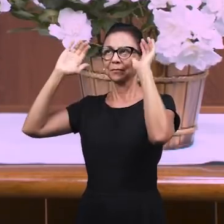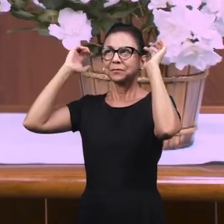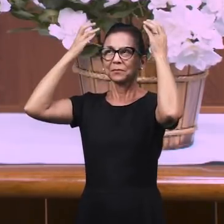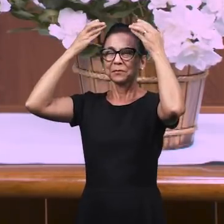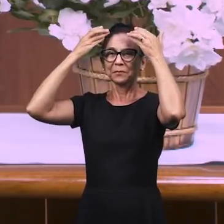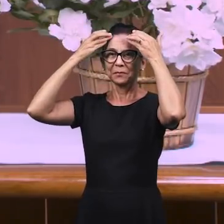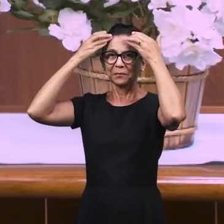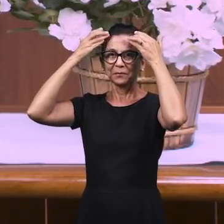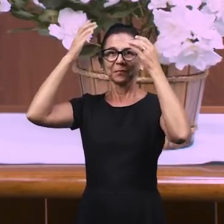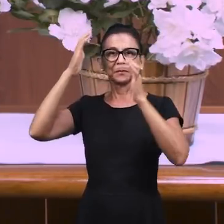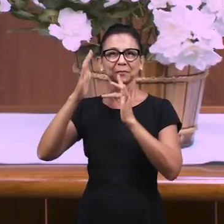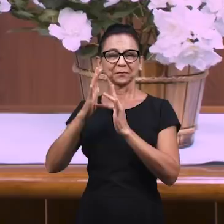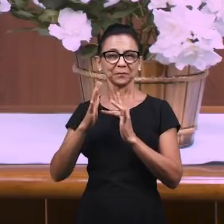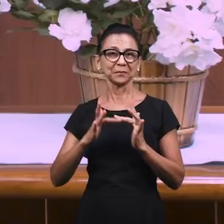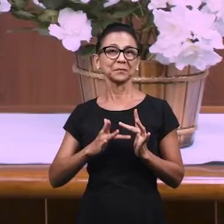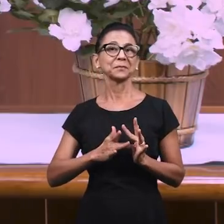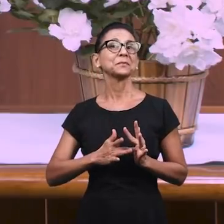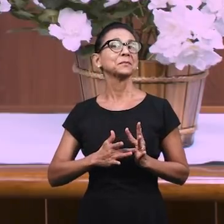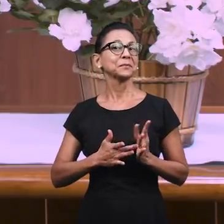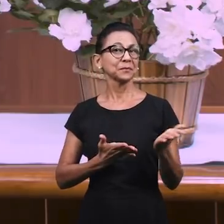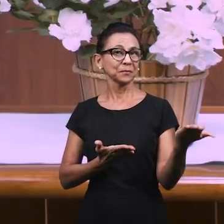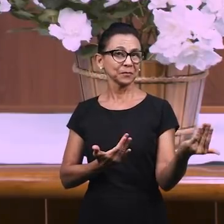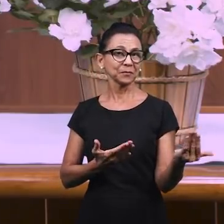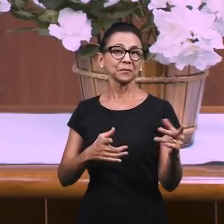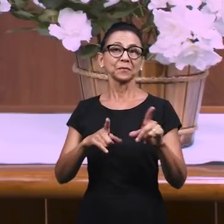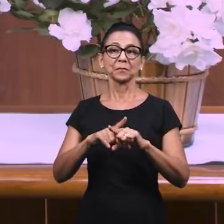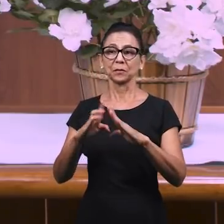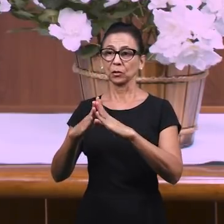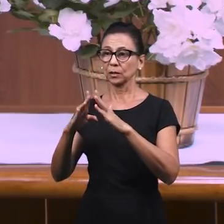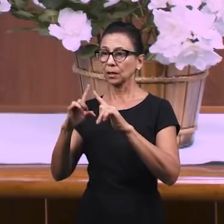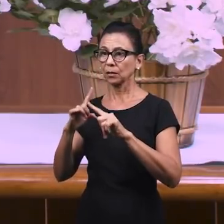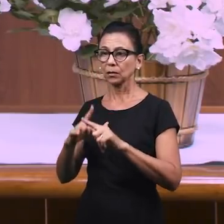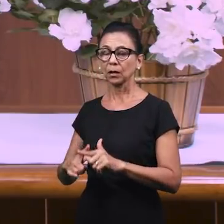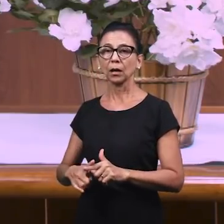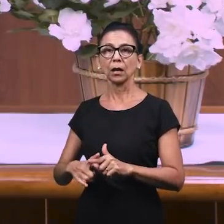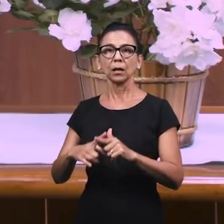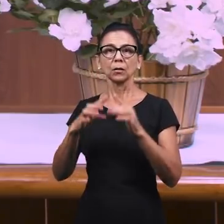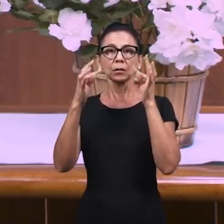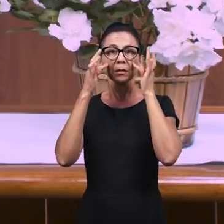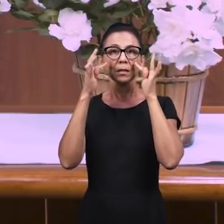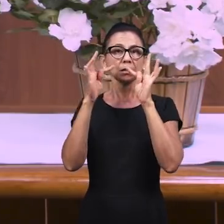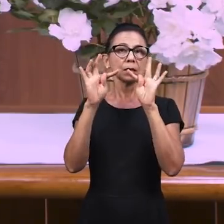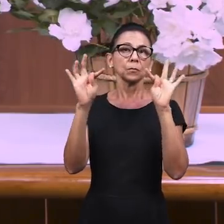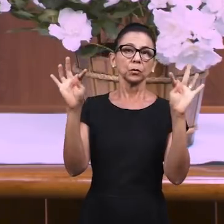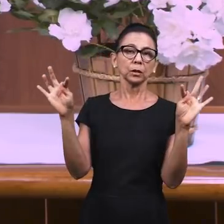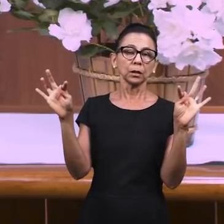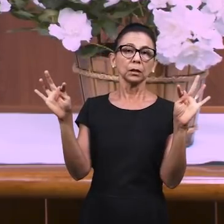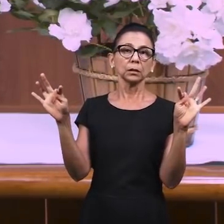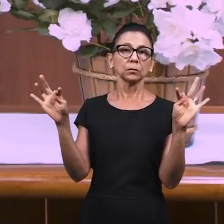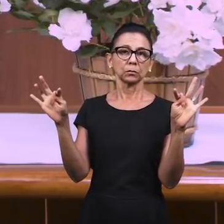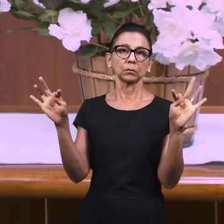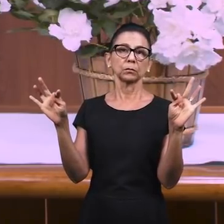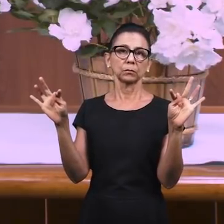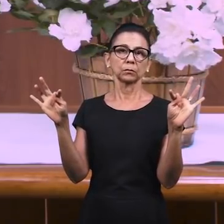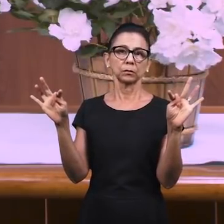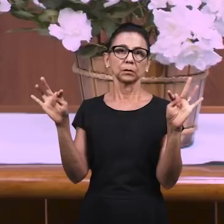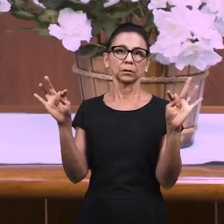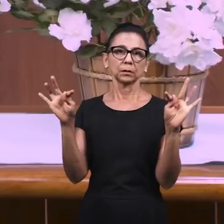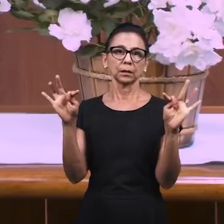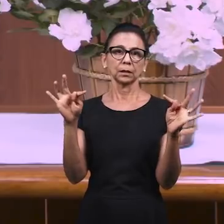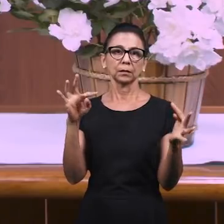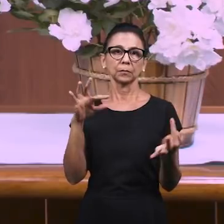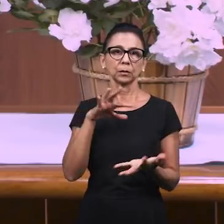da Glória. Os jovens, como a igreja também, está notificando o